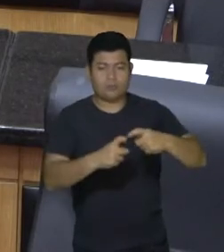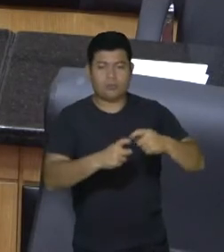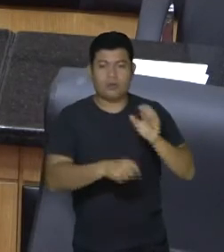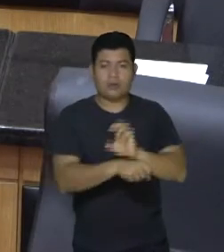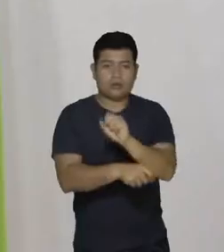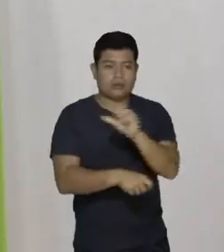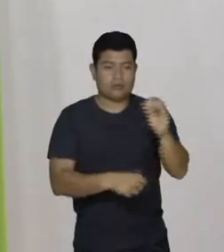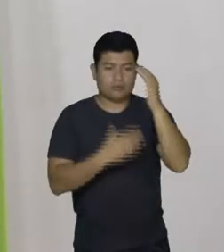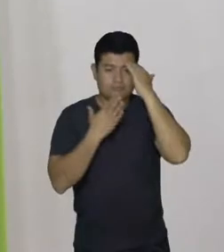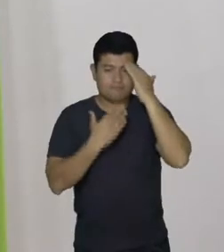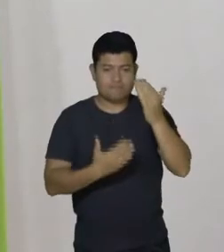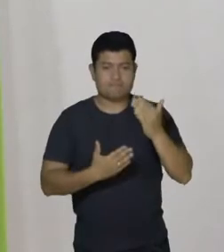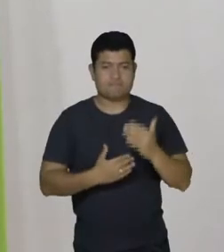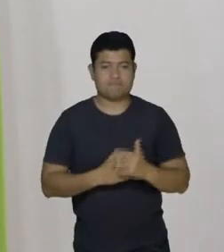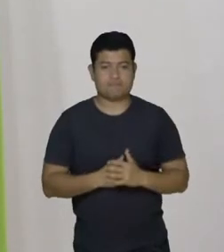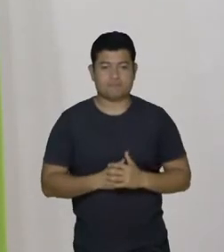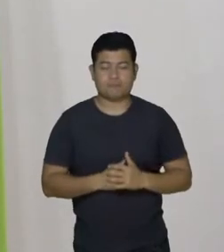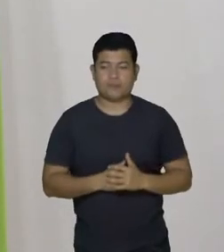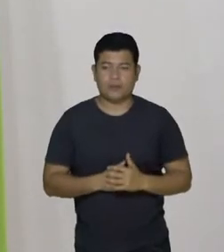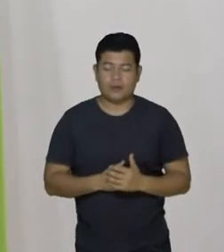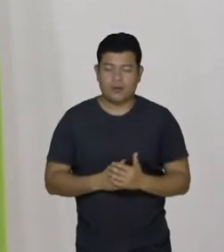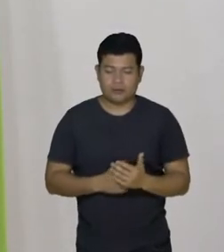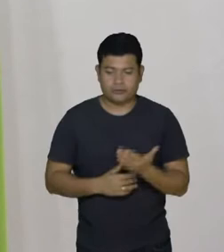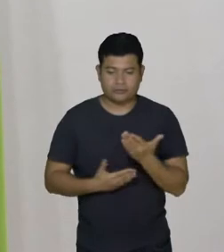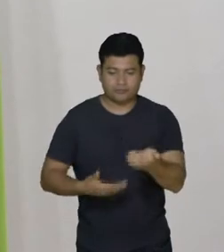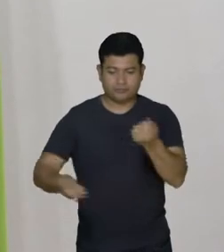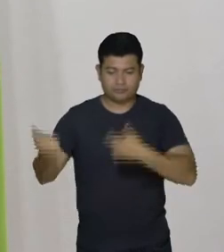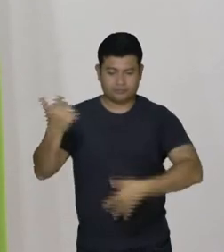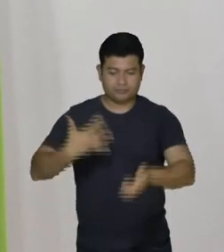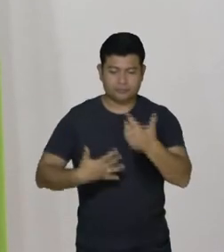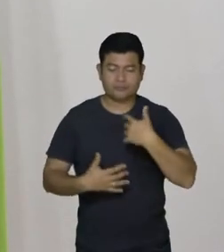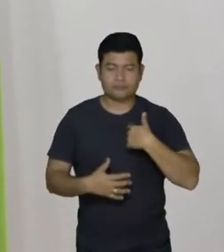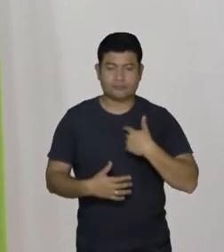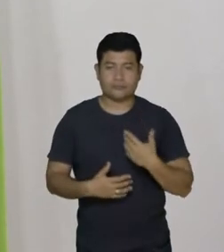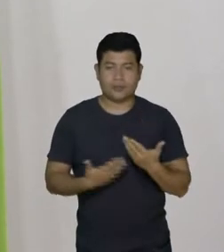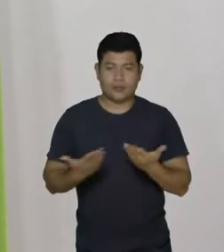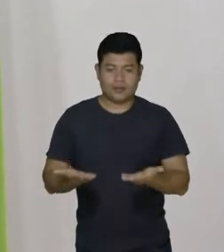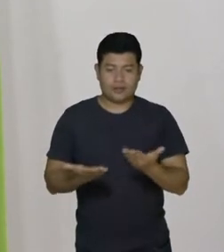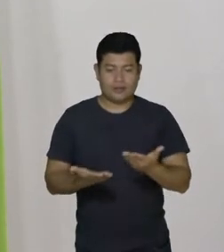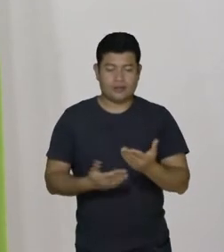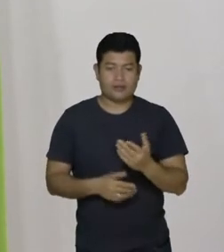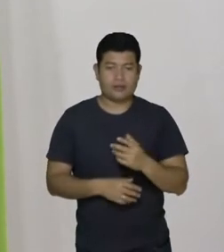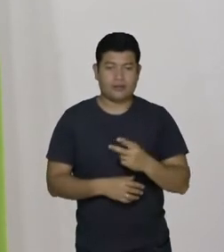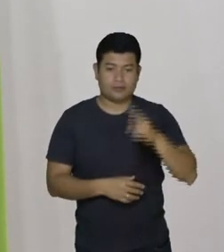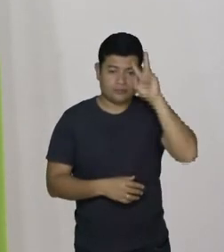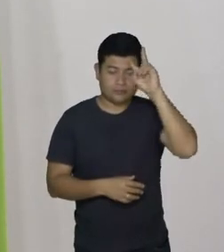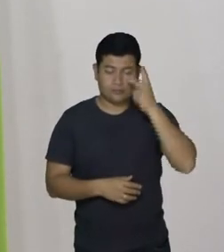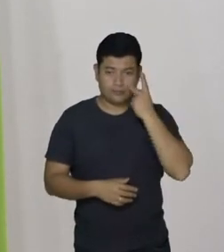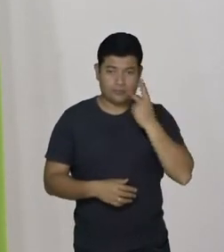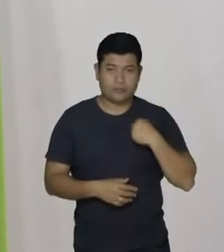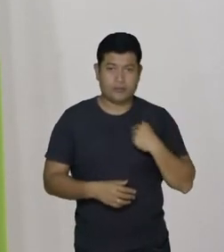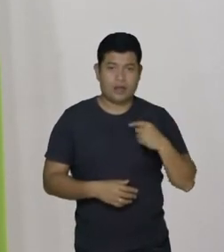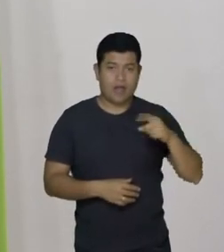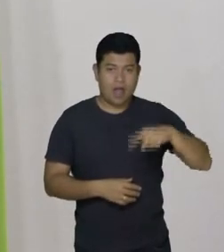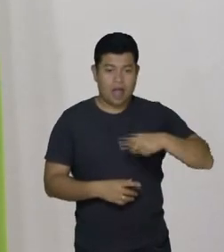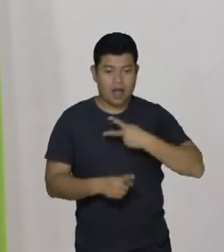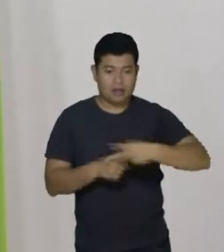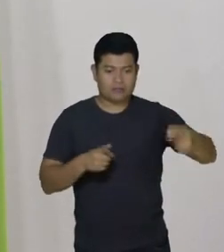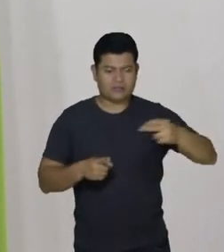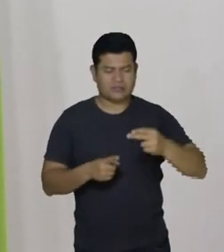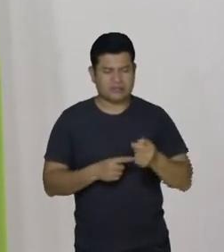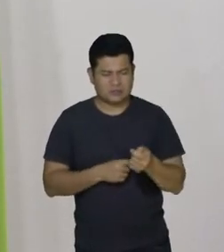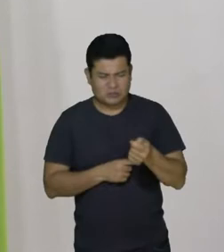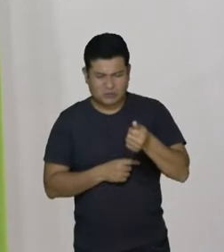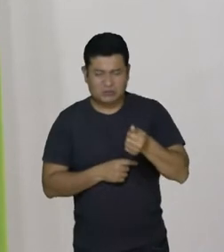Parabéns. Obrigado pela parte. E dizer ao deputado Milton Alves que realmente essa vitória foi na unha, como se diz,